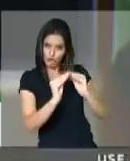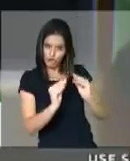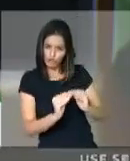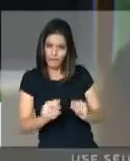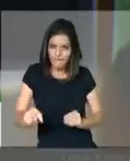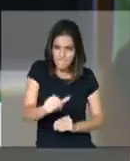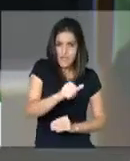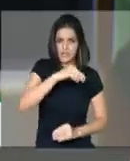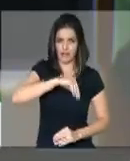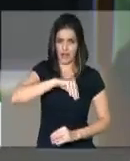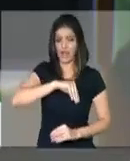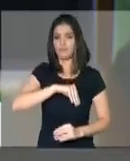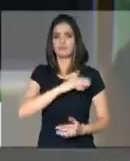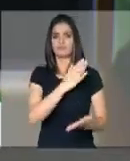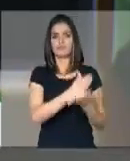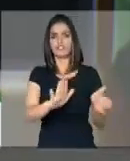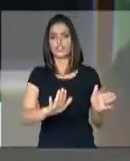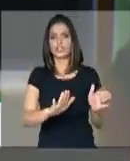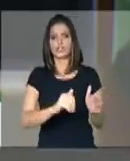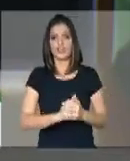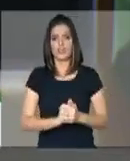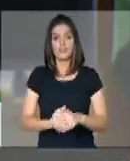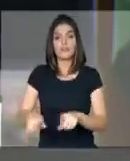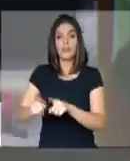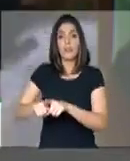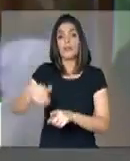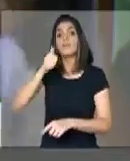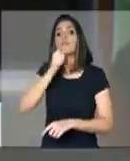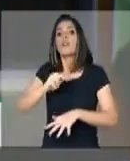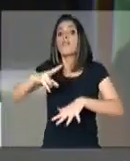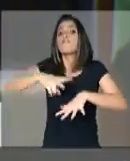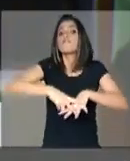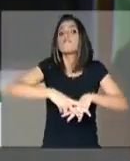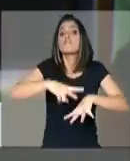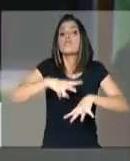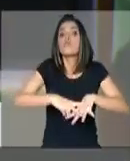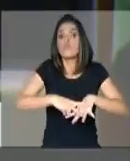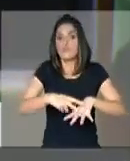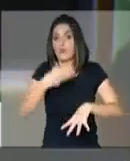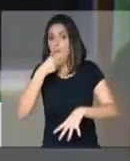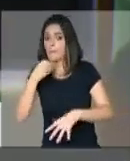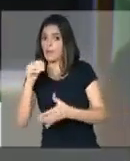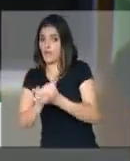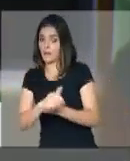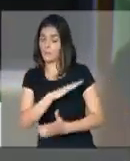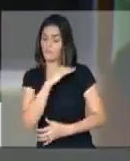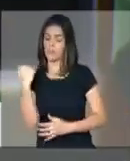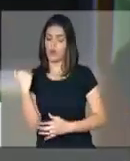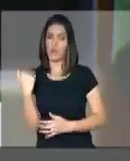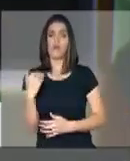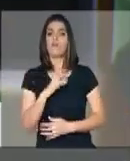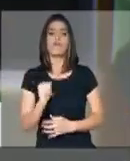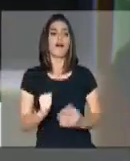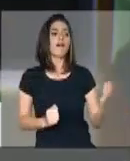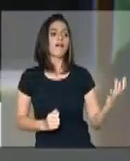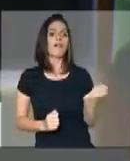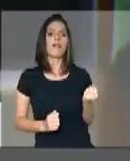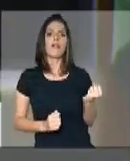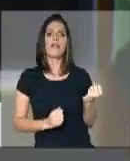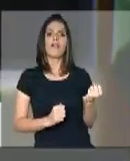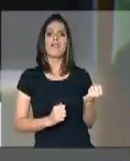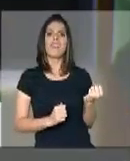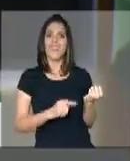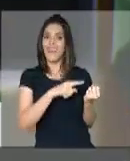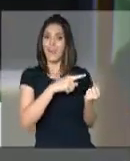que retira direito das viúvas que passarão a ganhar metade mais